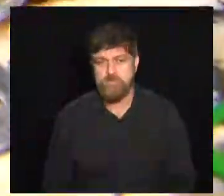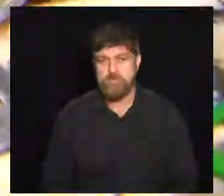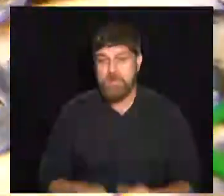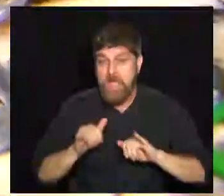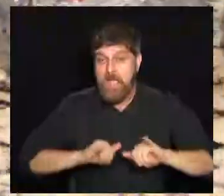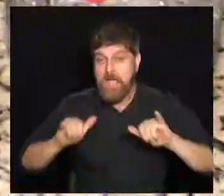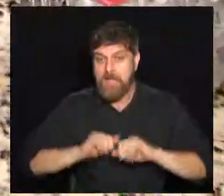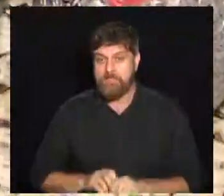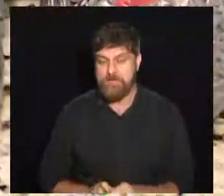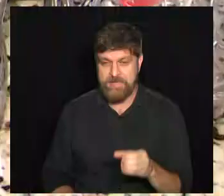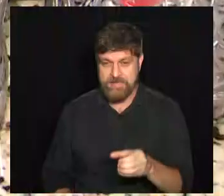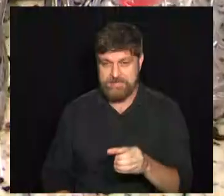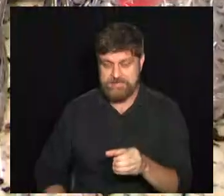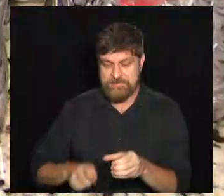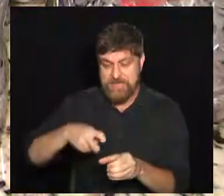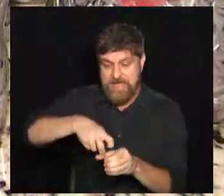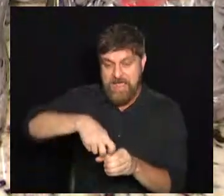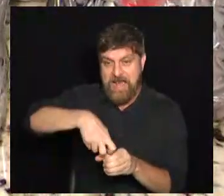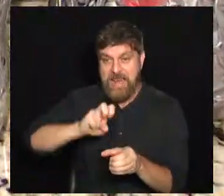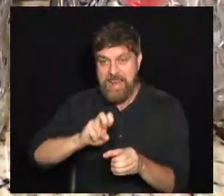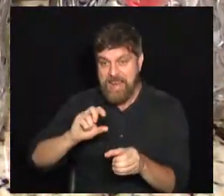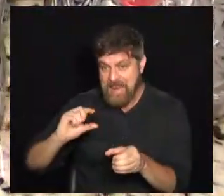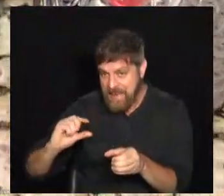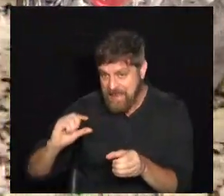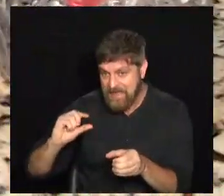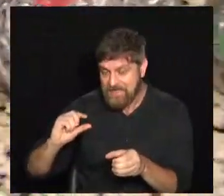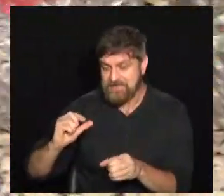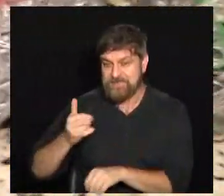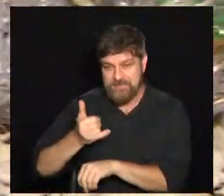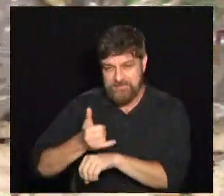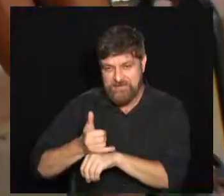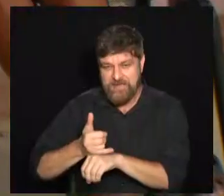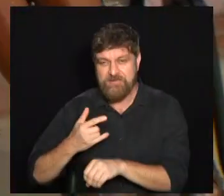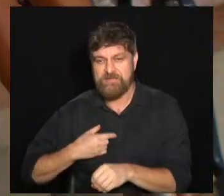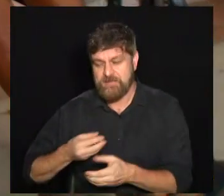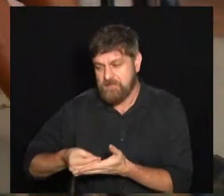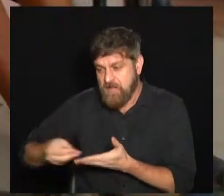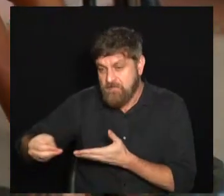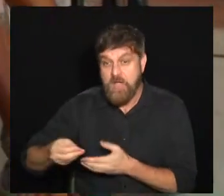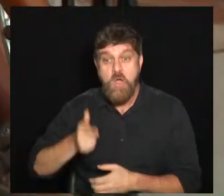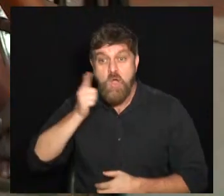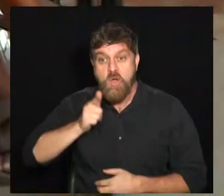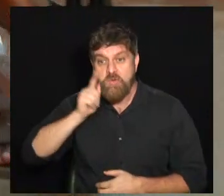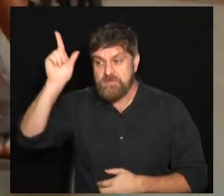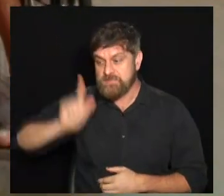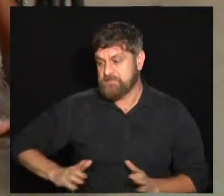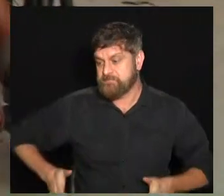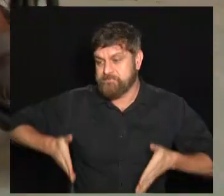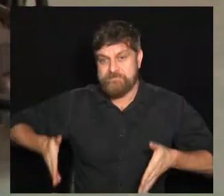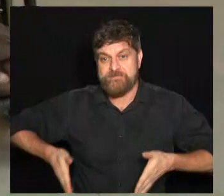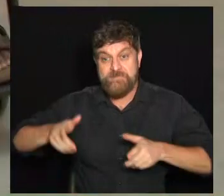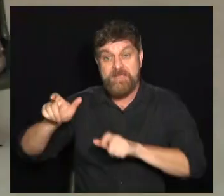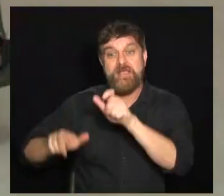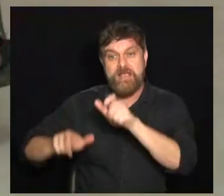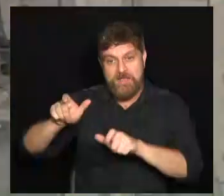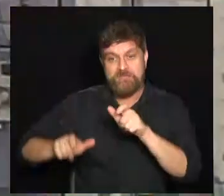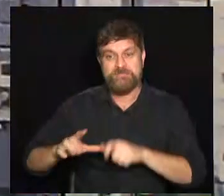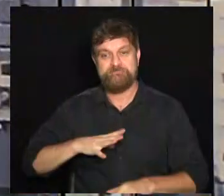de doações de lacres de latinhas de metal tem ajudado a devolver mobilidade para pessoas em